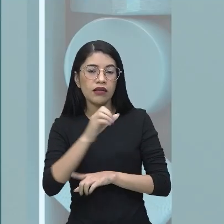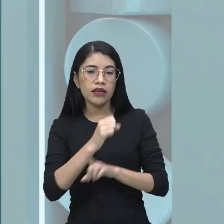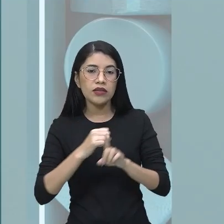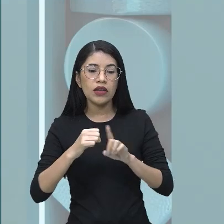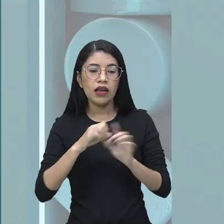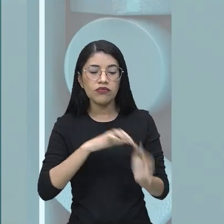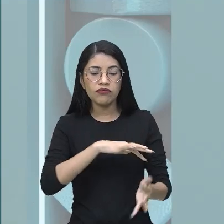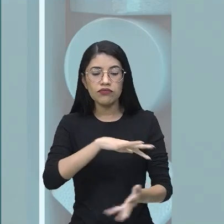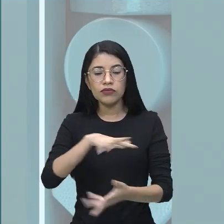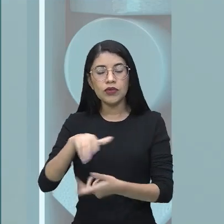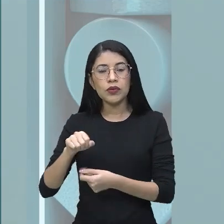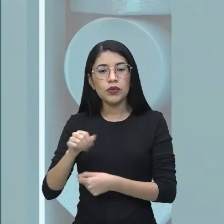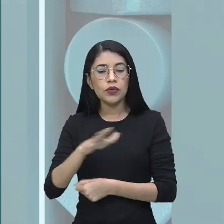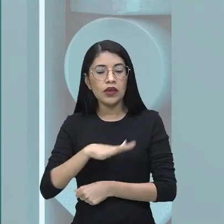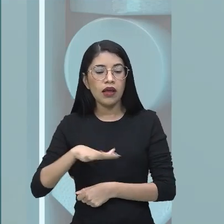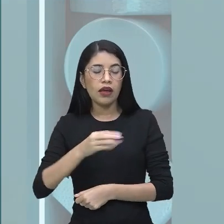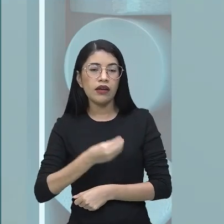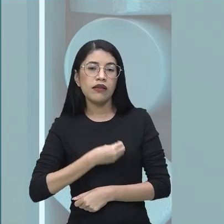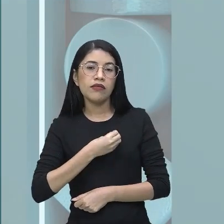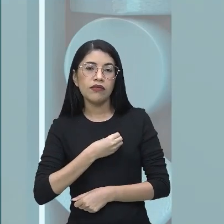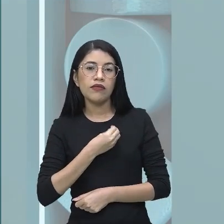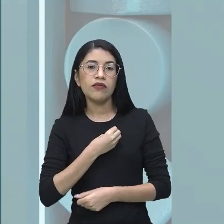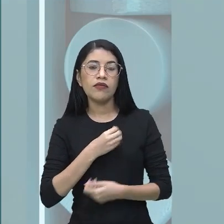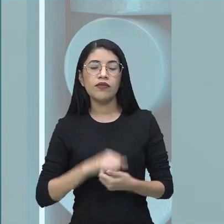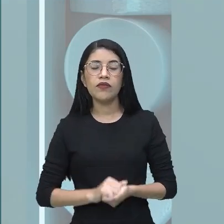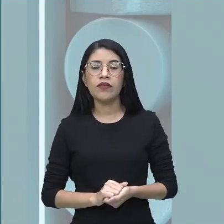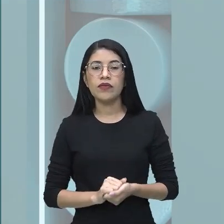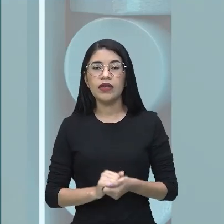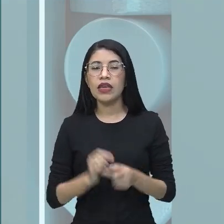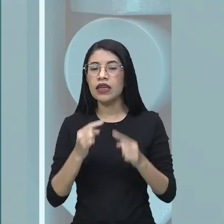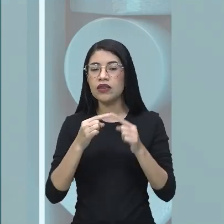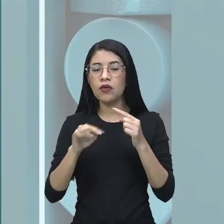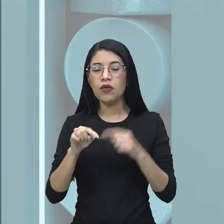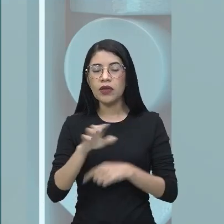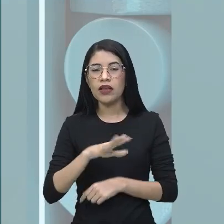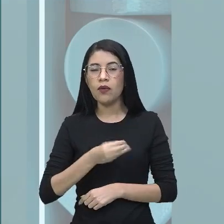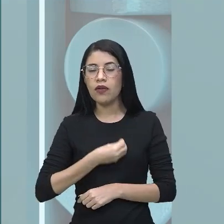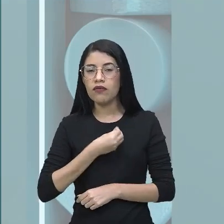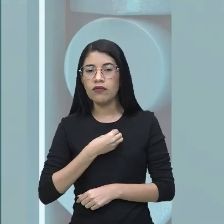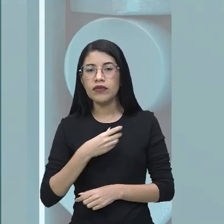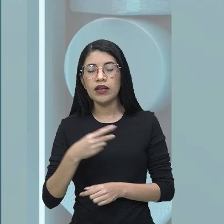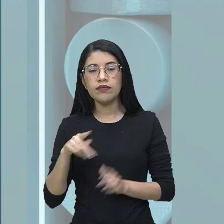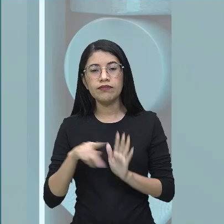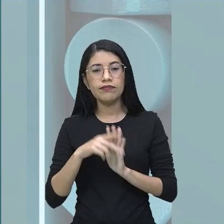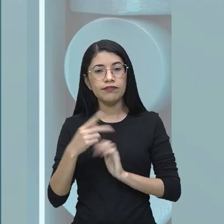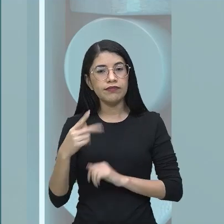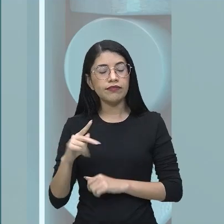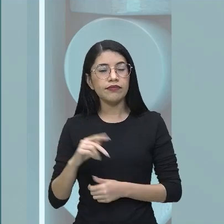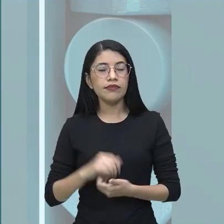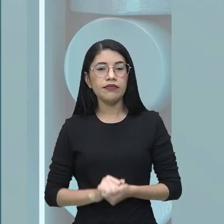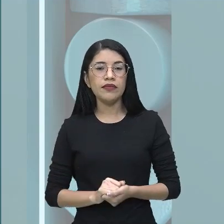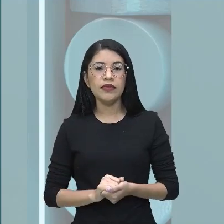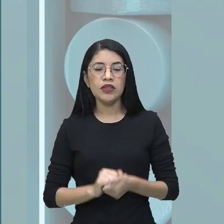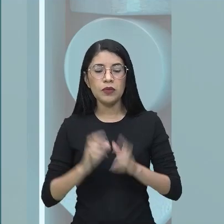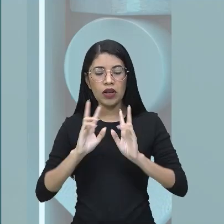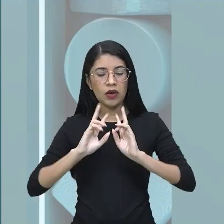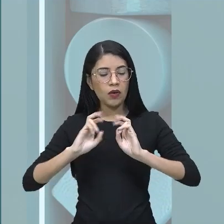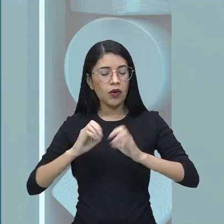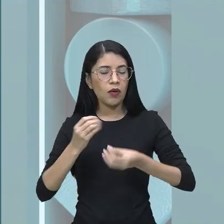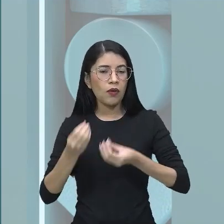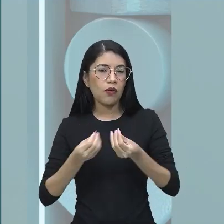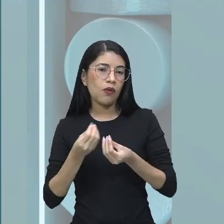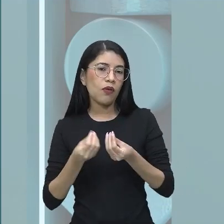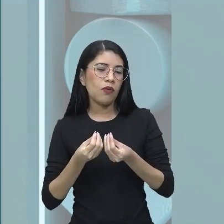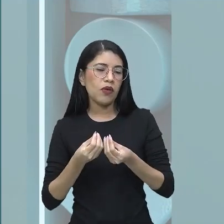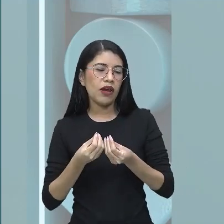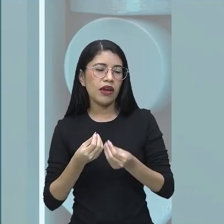neste lugar, no qual ele está em desconcerto, vamos dizer assim. Ele não se reconhece aí como ser